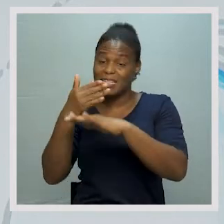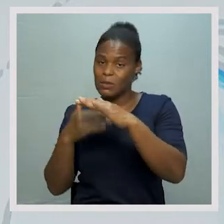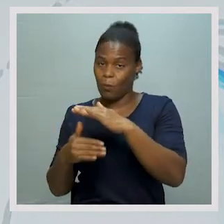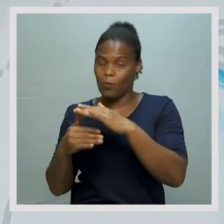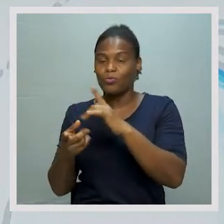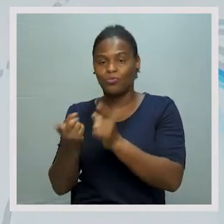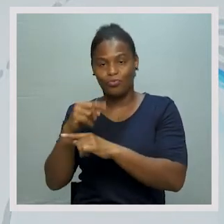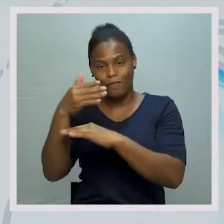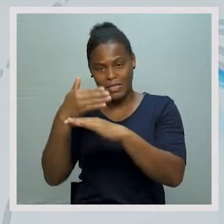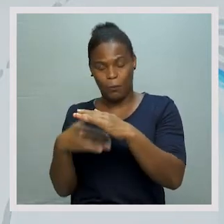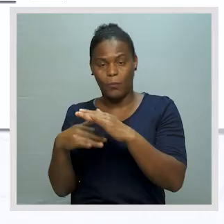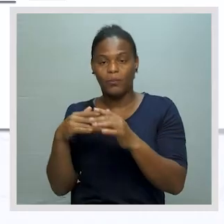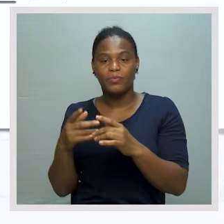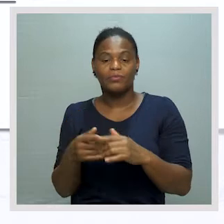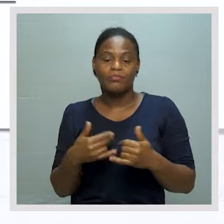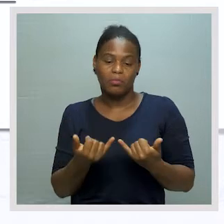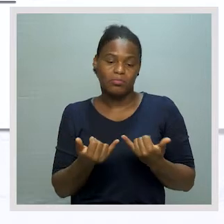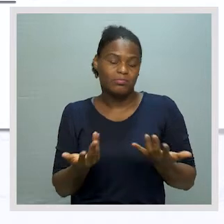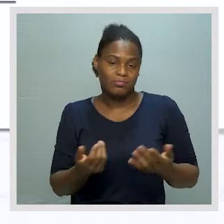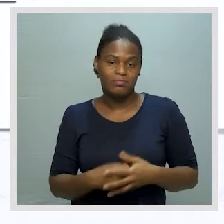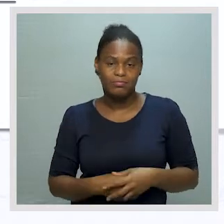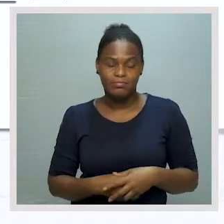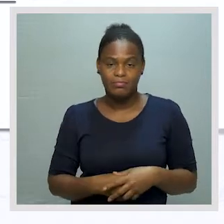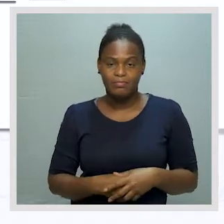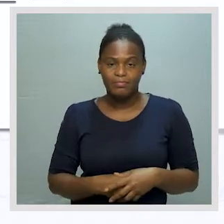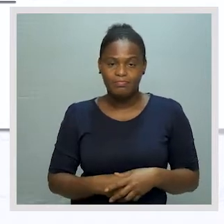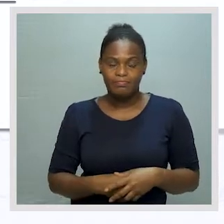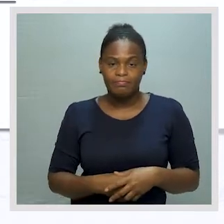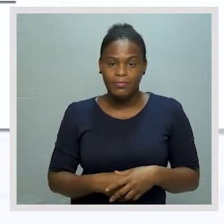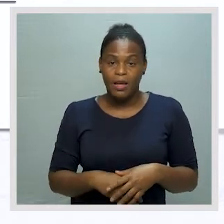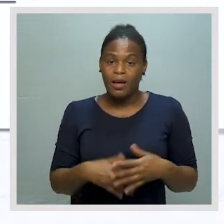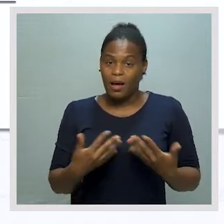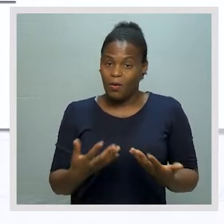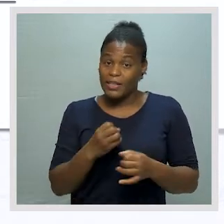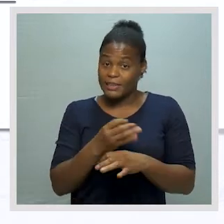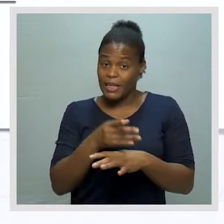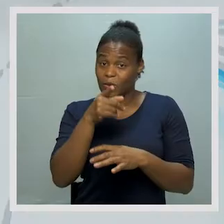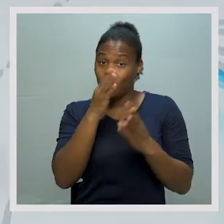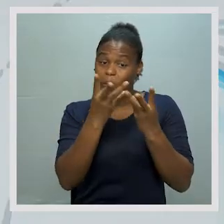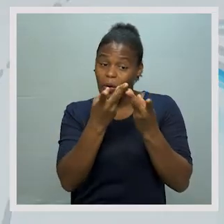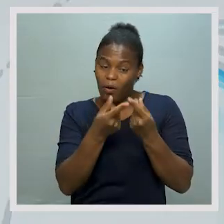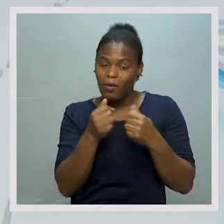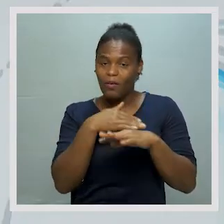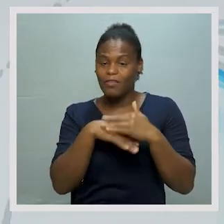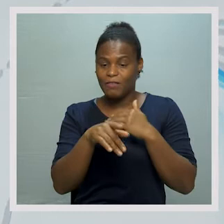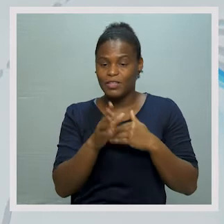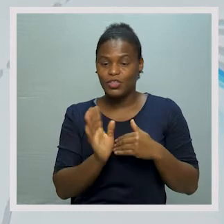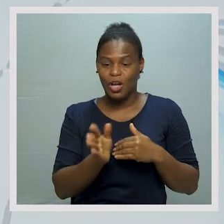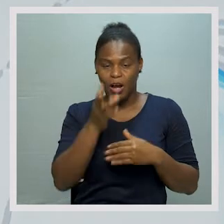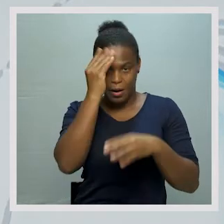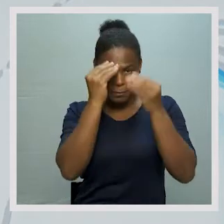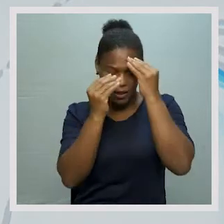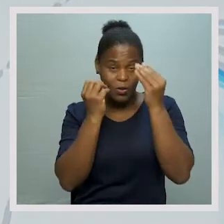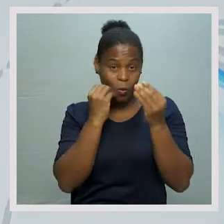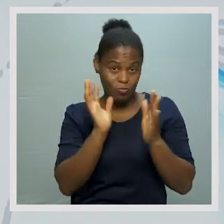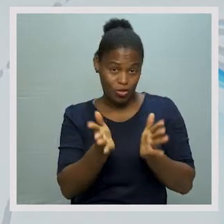respectiva fração e substituir. De seguida, vais fazer o cálculo, que já aprendeste